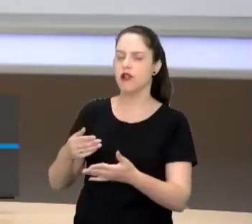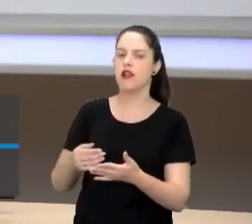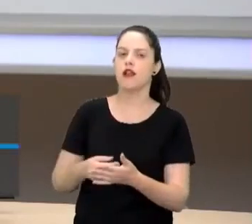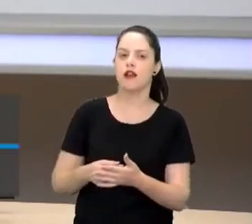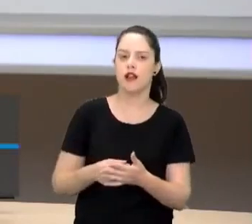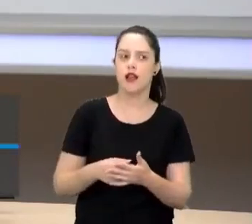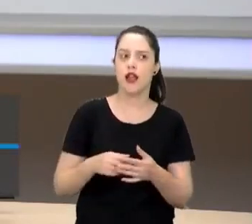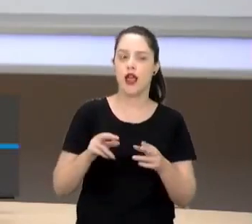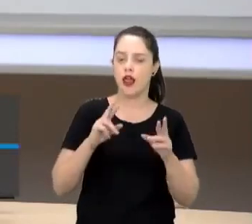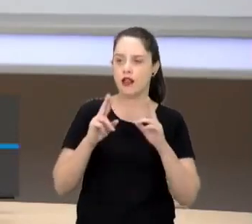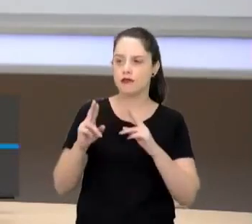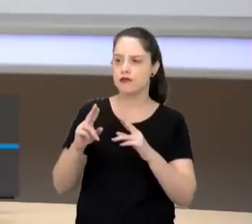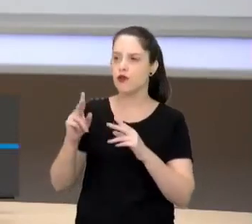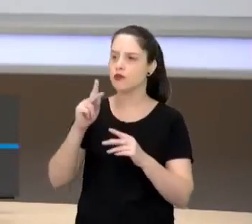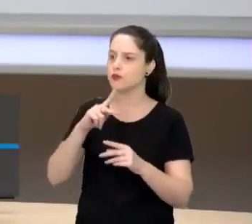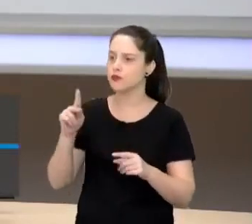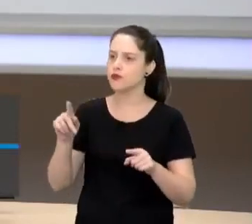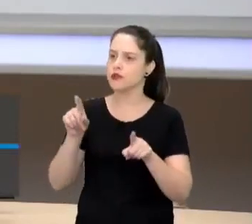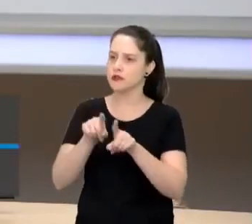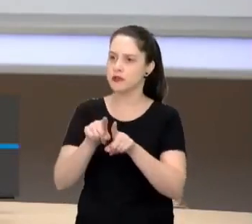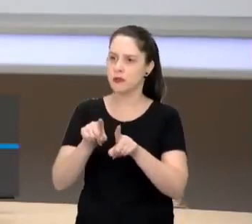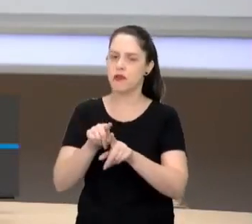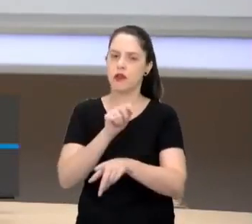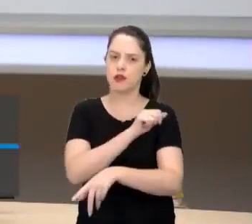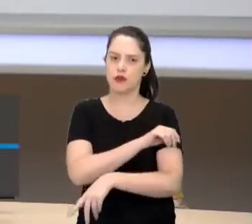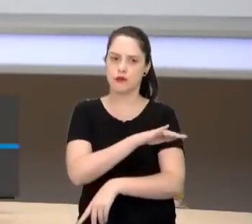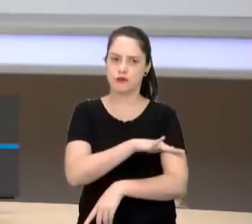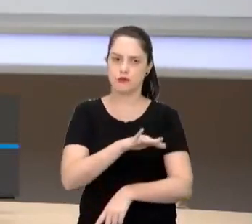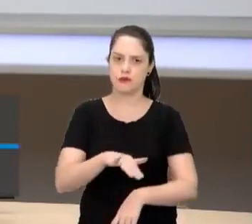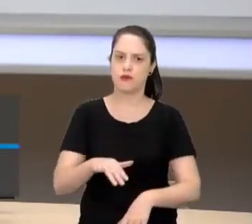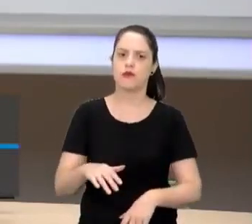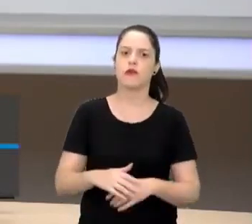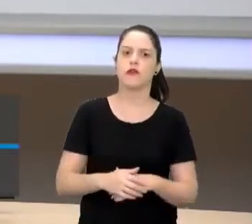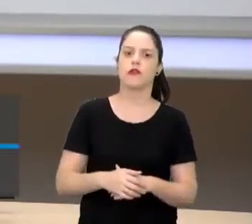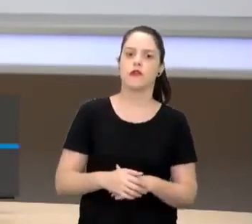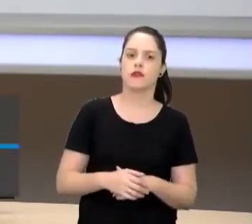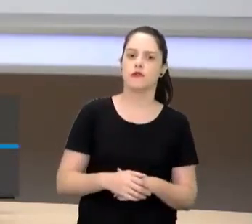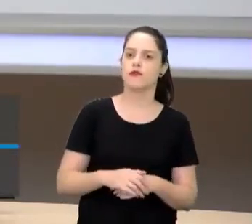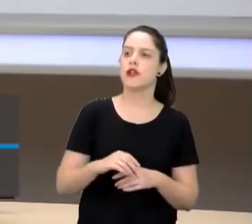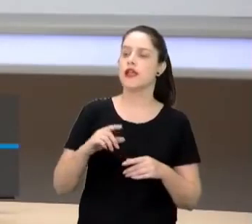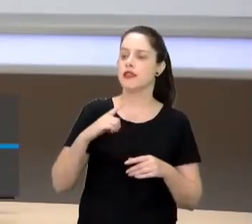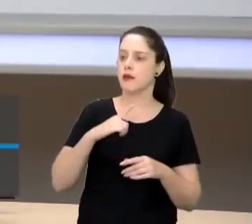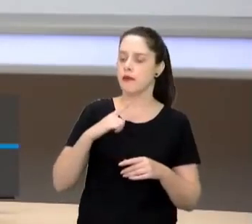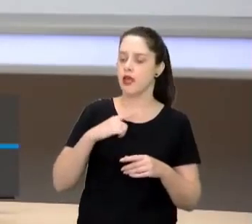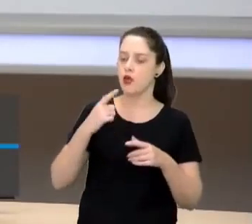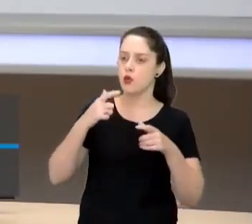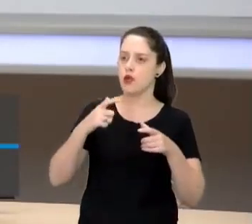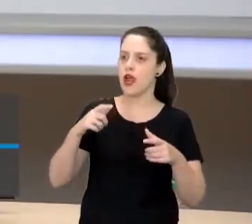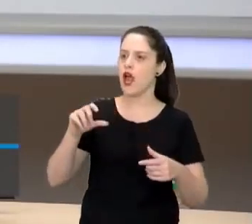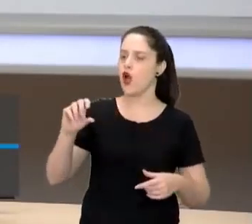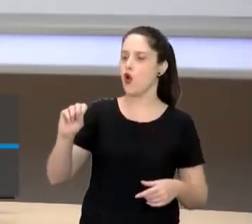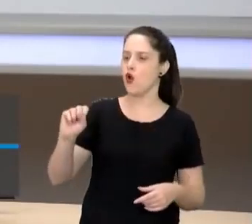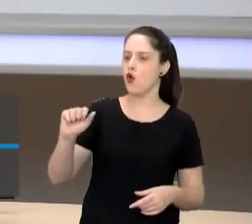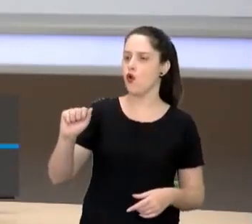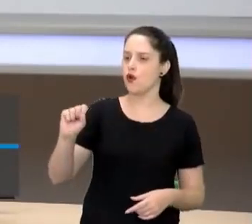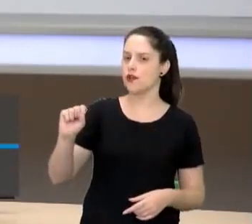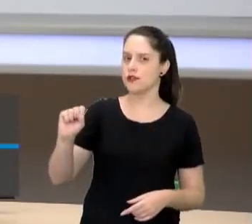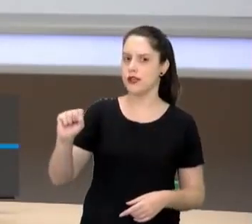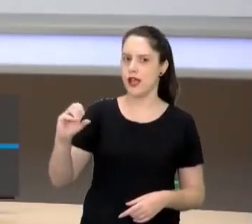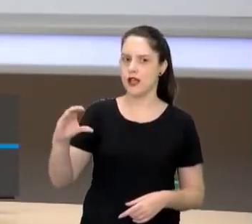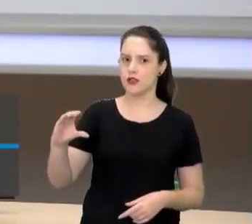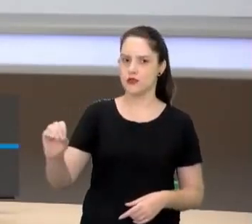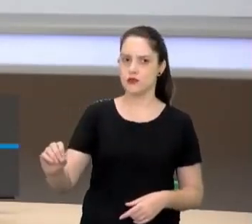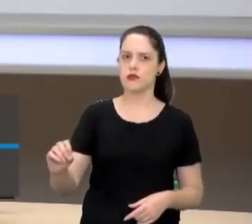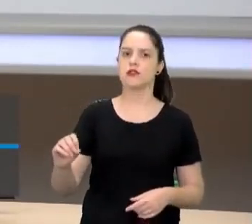relação professor-estudante. Ela é do PEI Orlando, da DE de Osasco. E professor Fabiano,